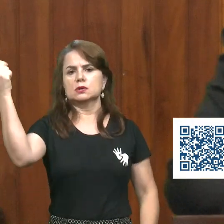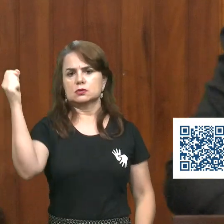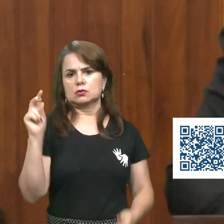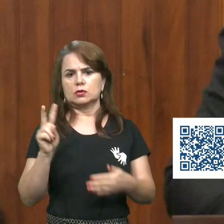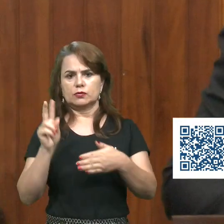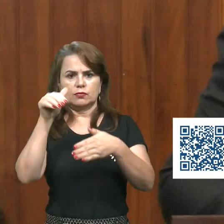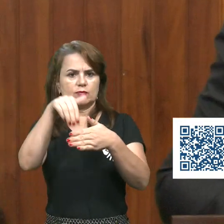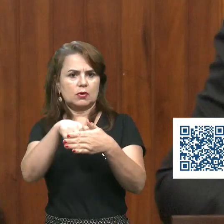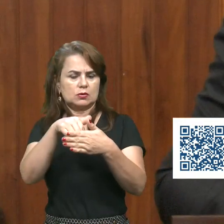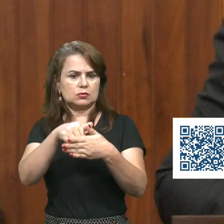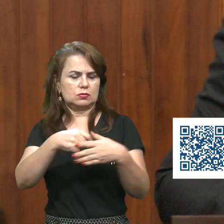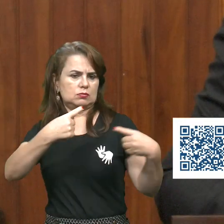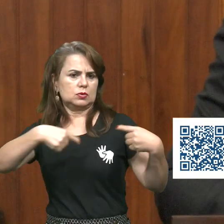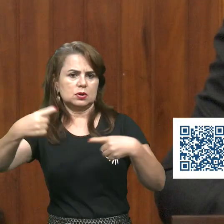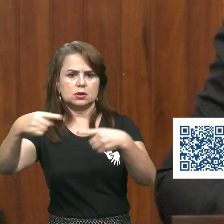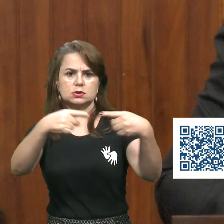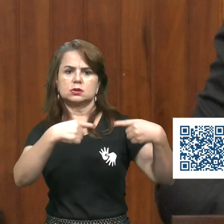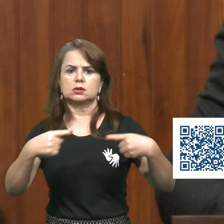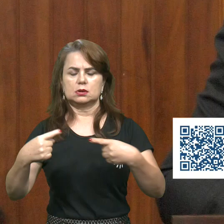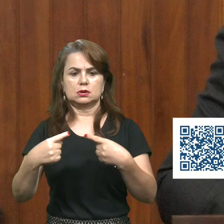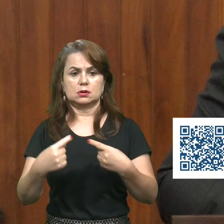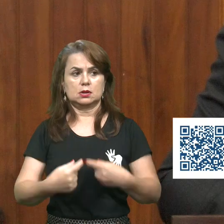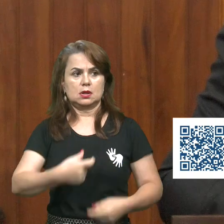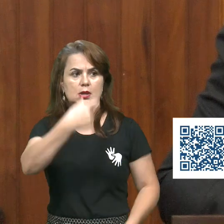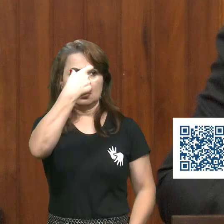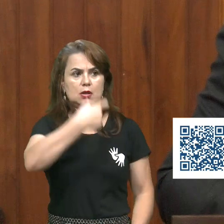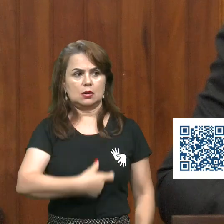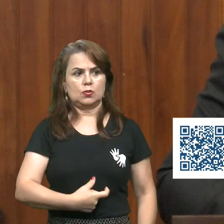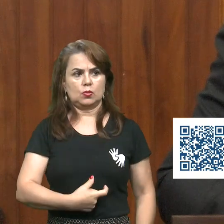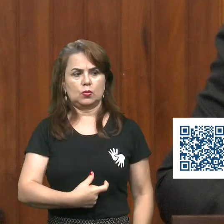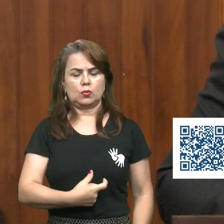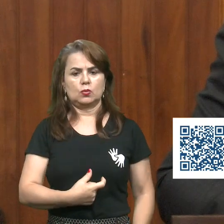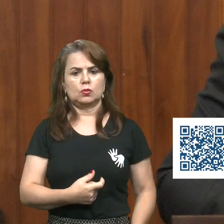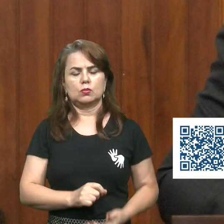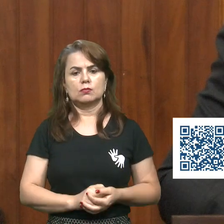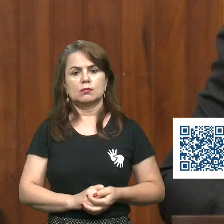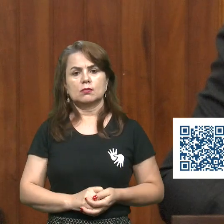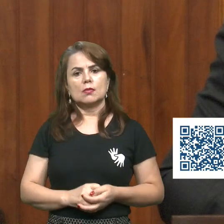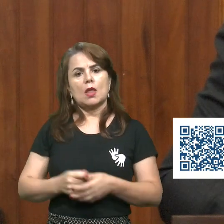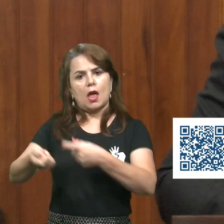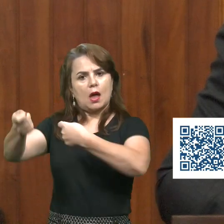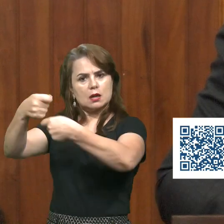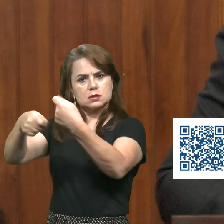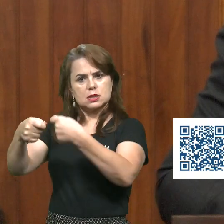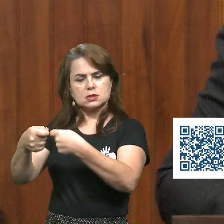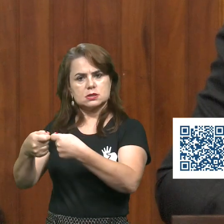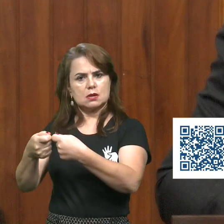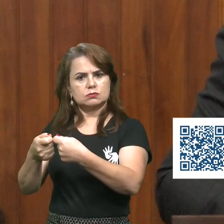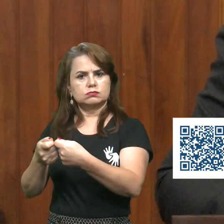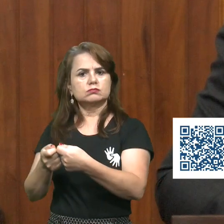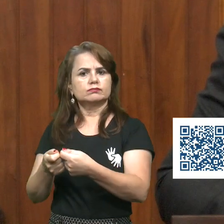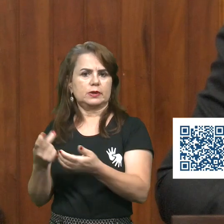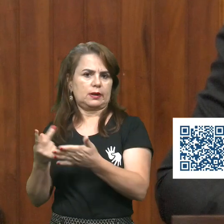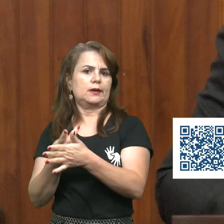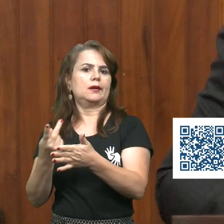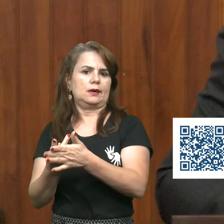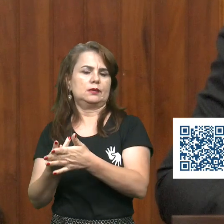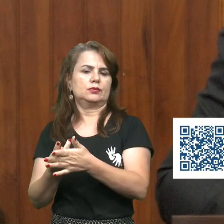que eu entrei na política. A mim, essa administração não vai passar impune.